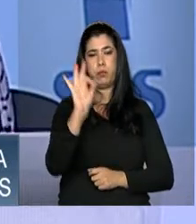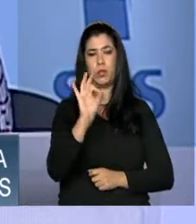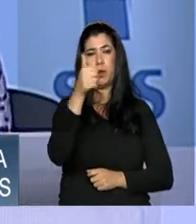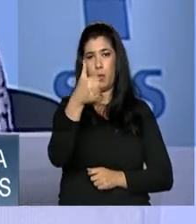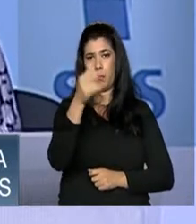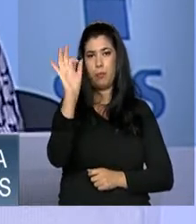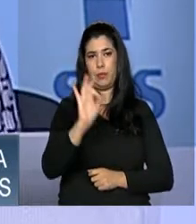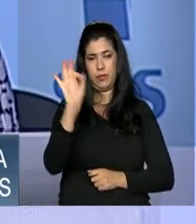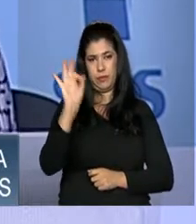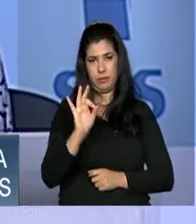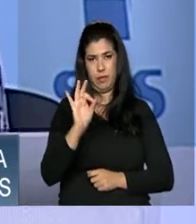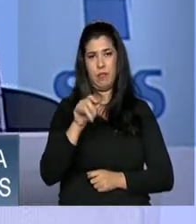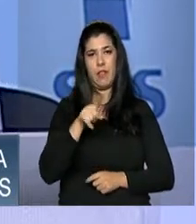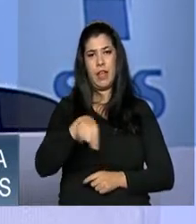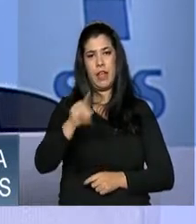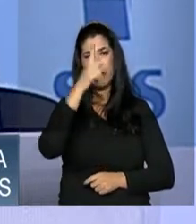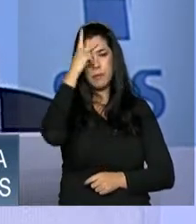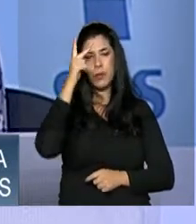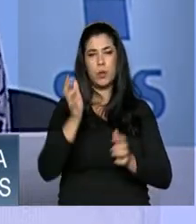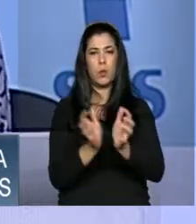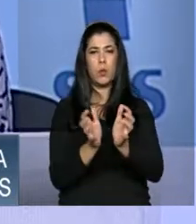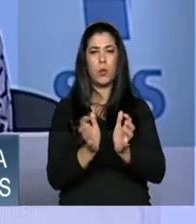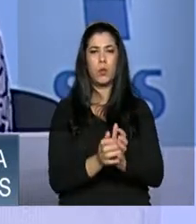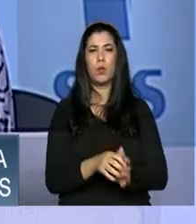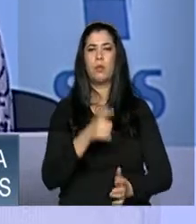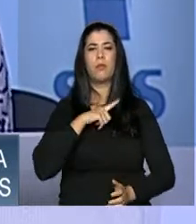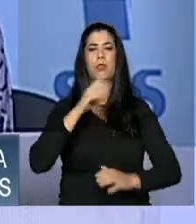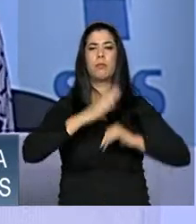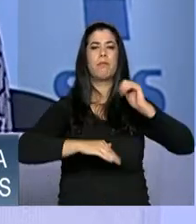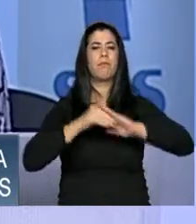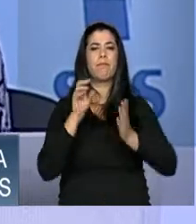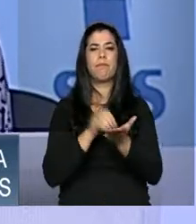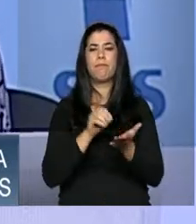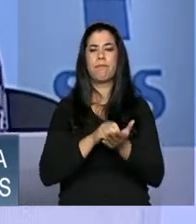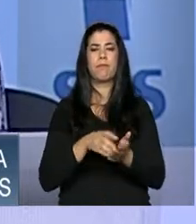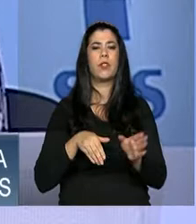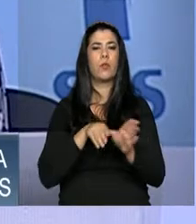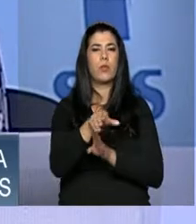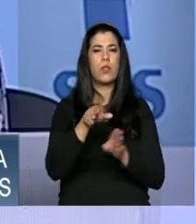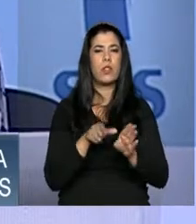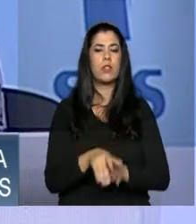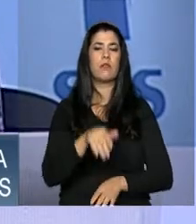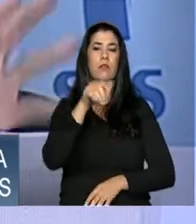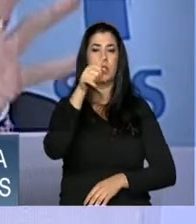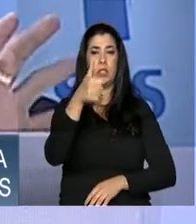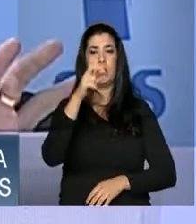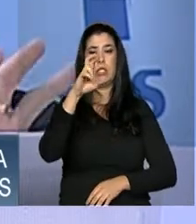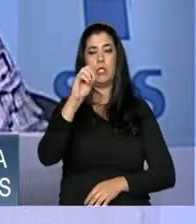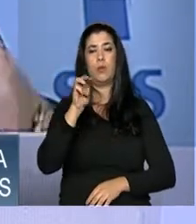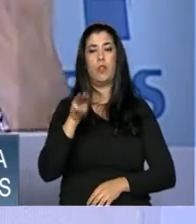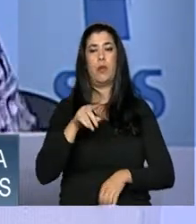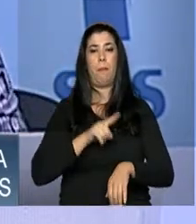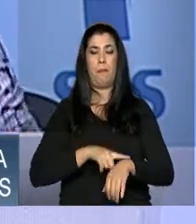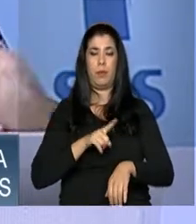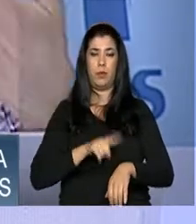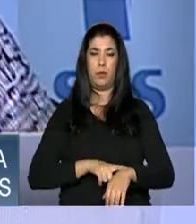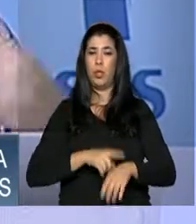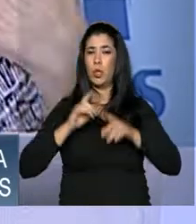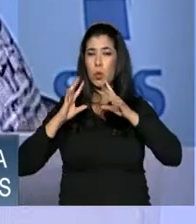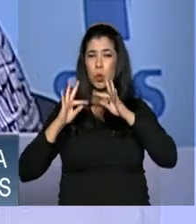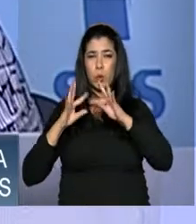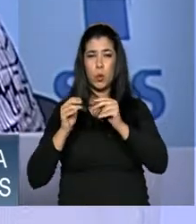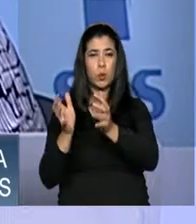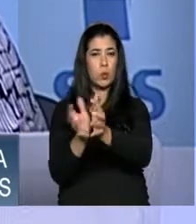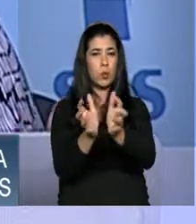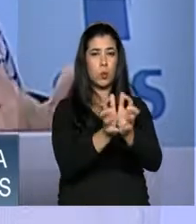Insuficientemente ativos são as pessoas que não cumprem os níveis recomendados de 150 minutos, mas considerando todos os